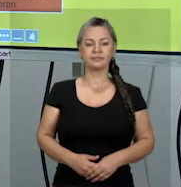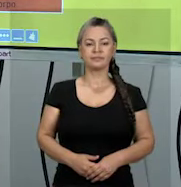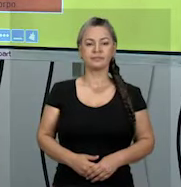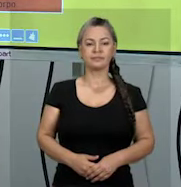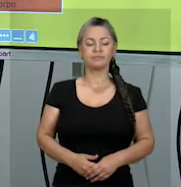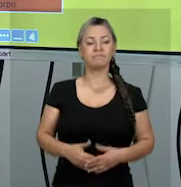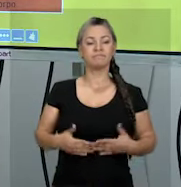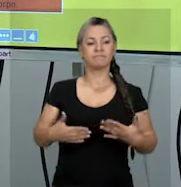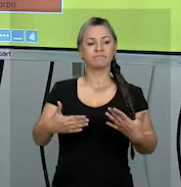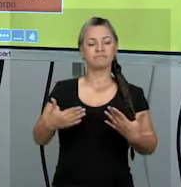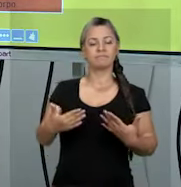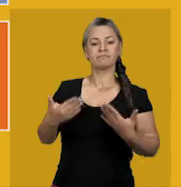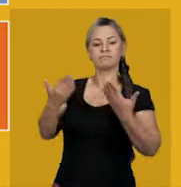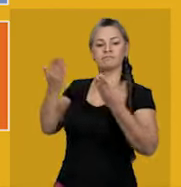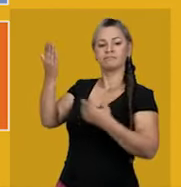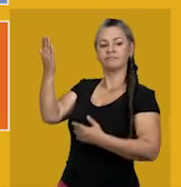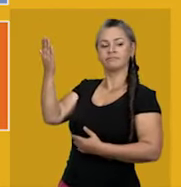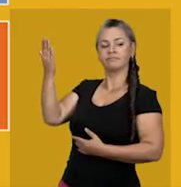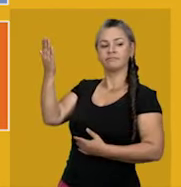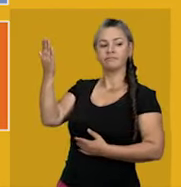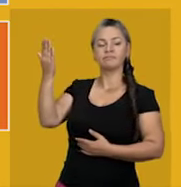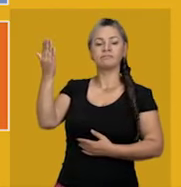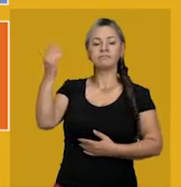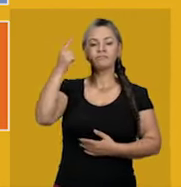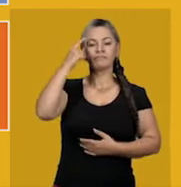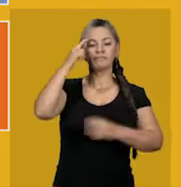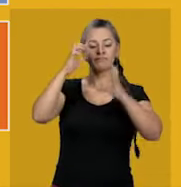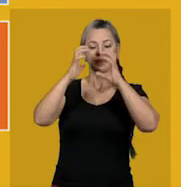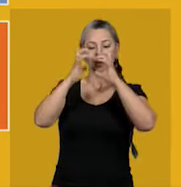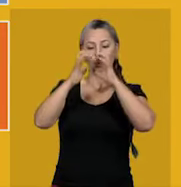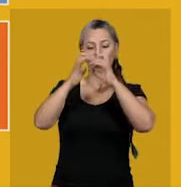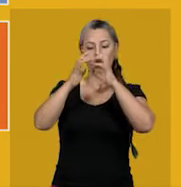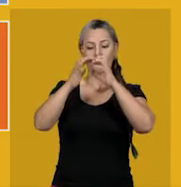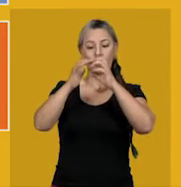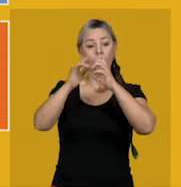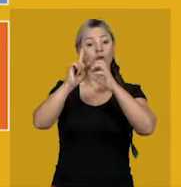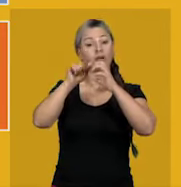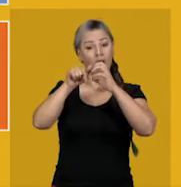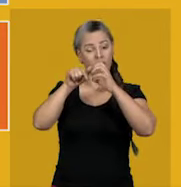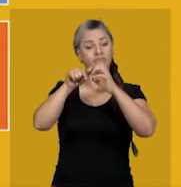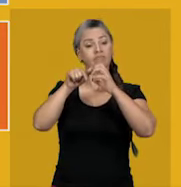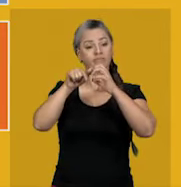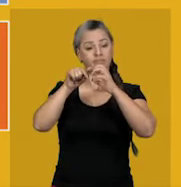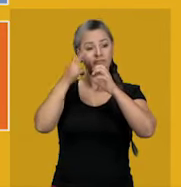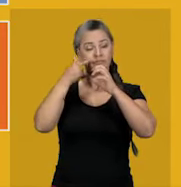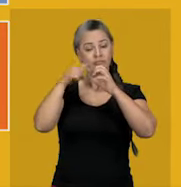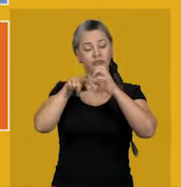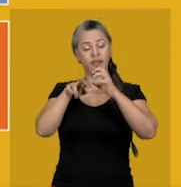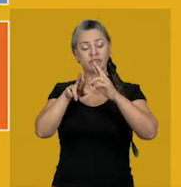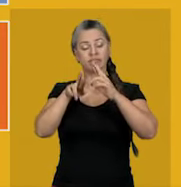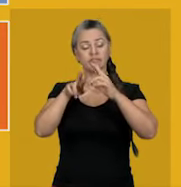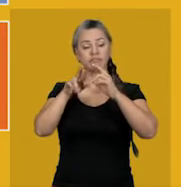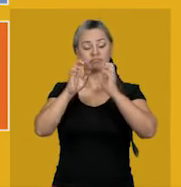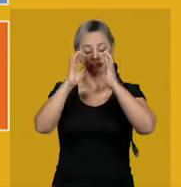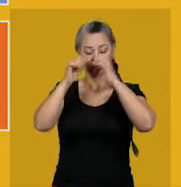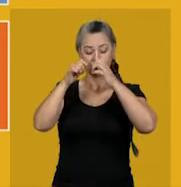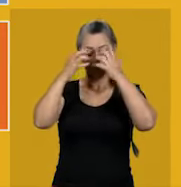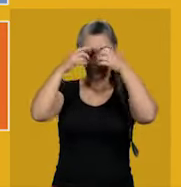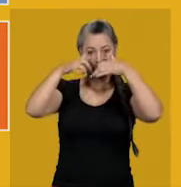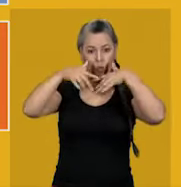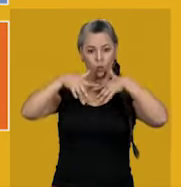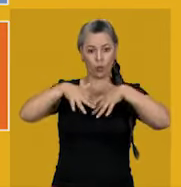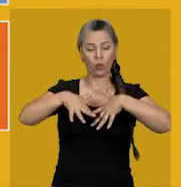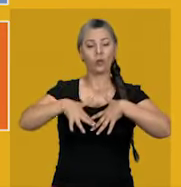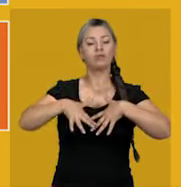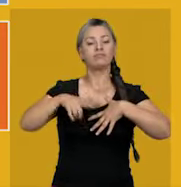O sistema nervoso. O sistema nervoso, ele é o sistema responsável por captar,